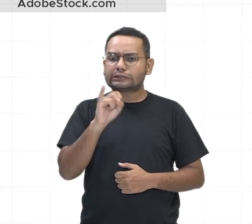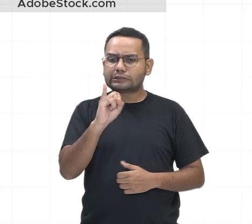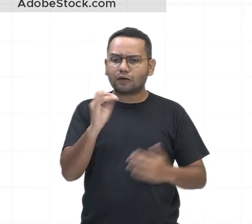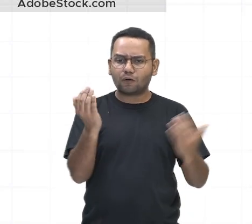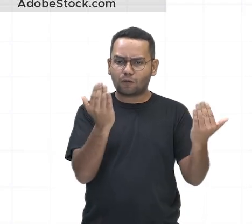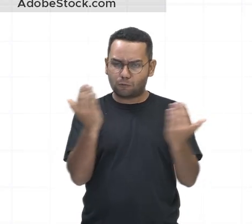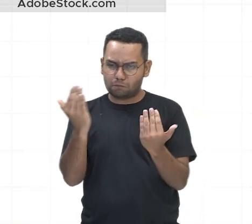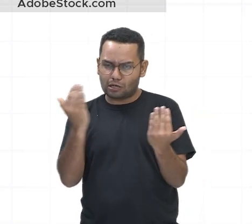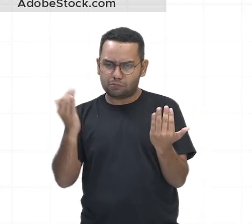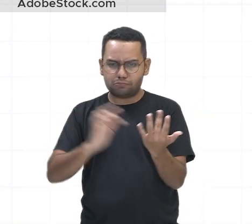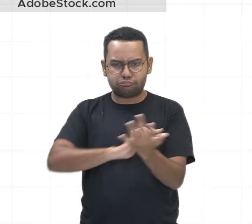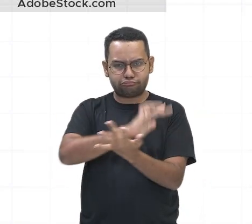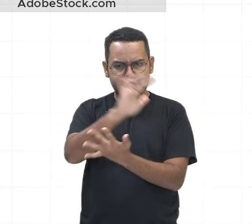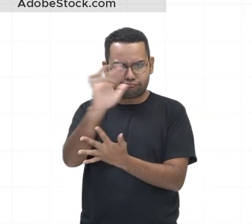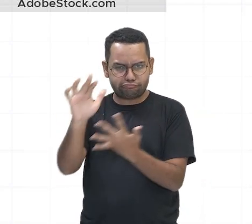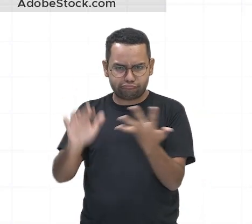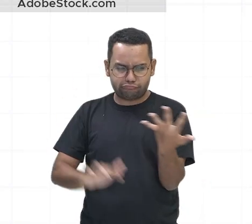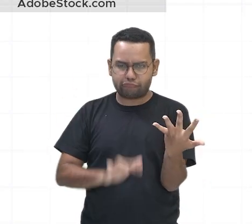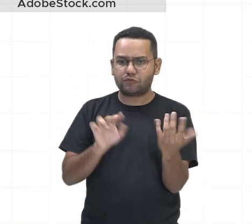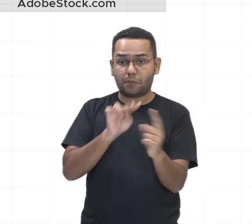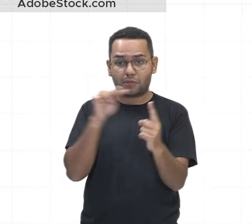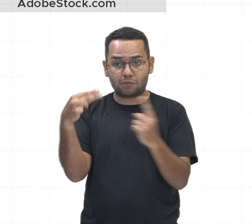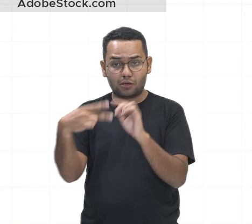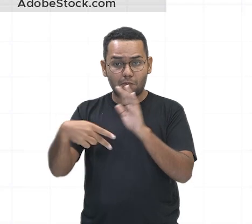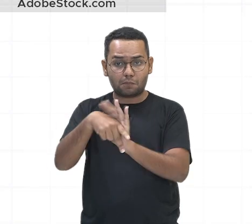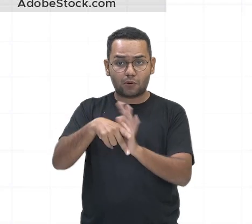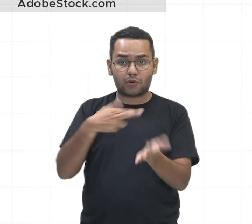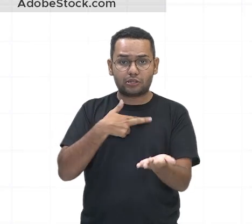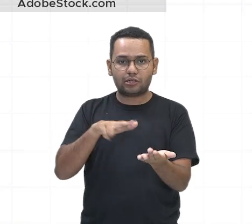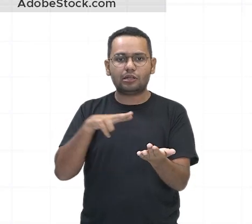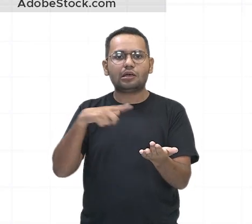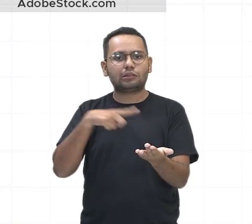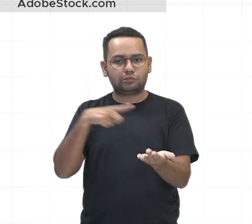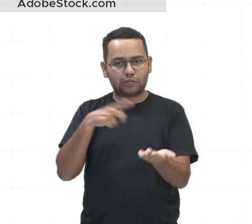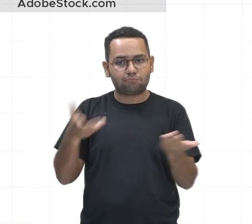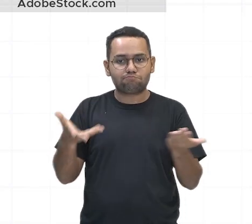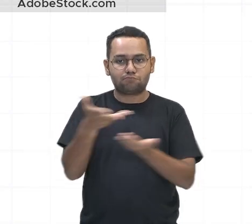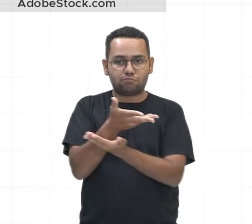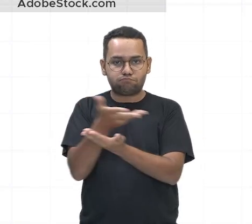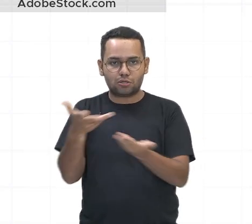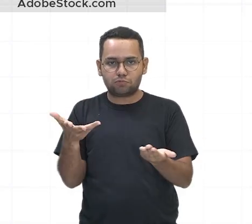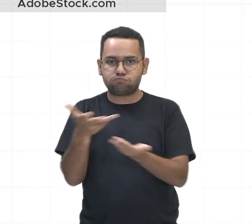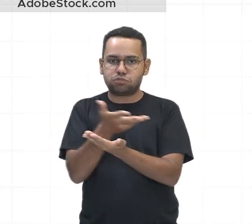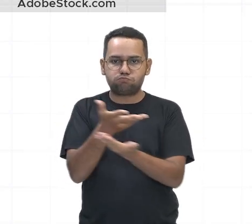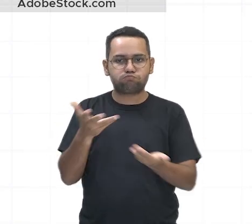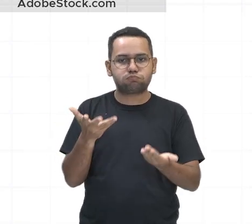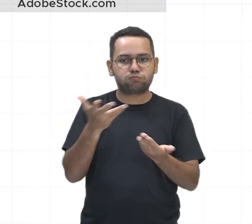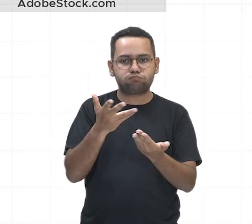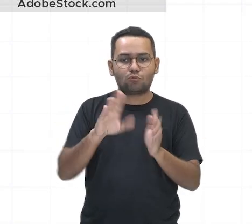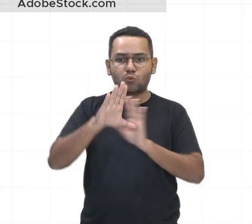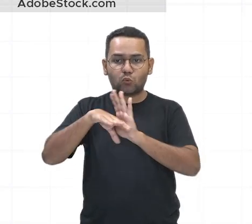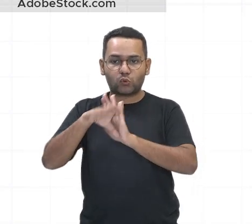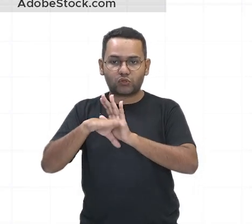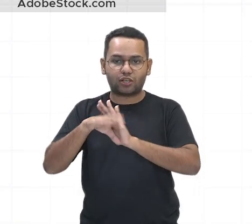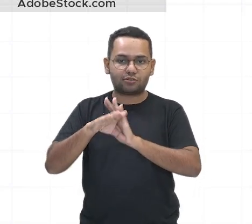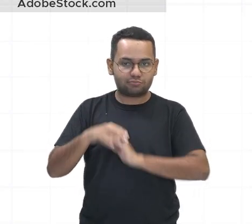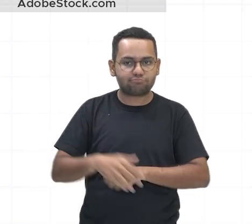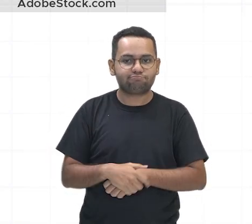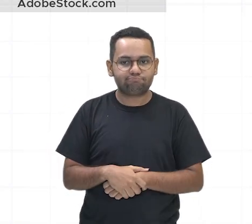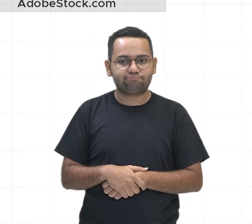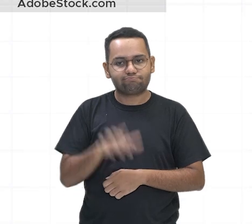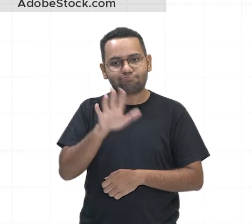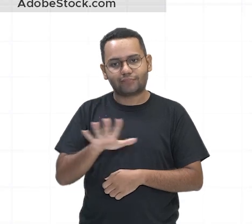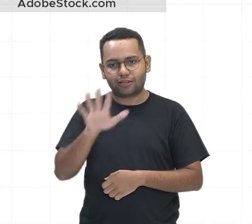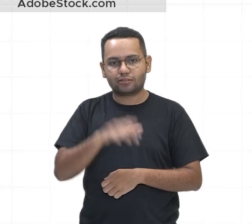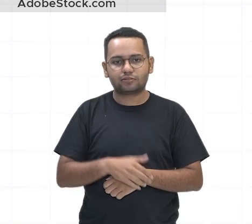éticos universais são compartilhados. Ok? as religiões compartilham muitos